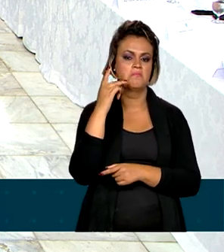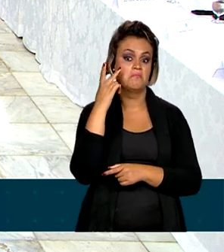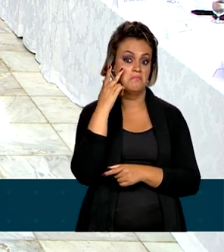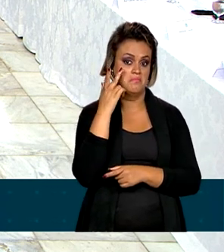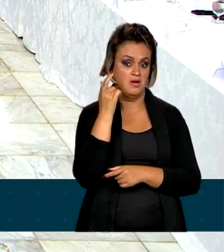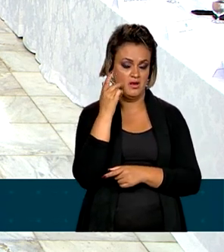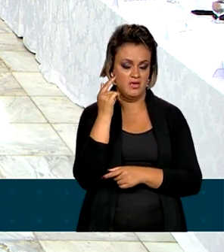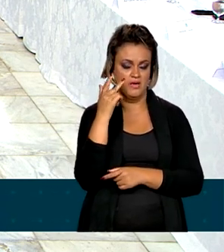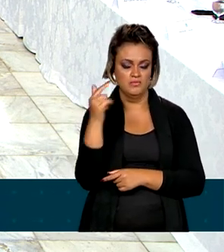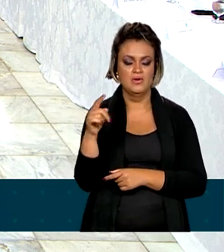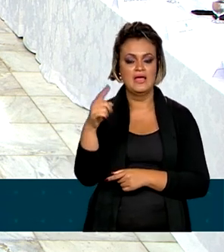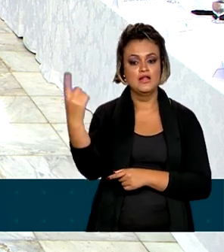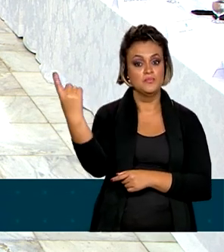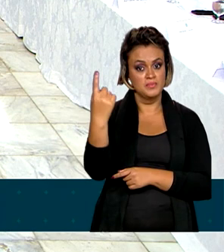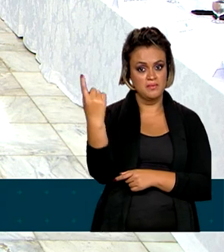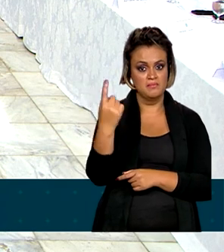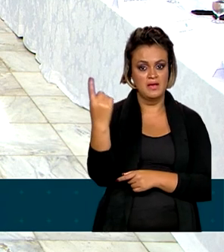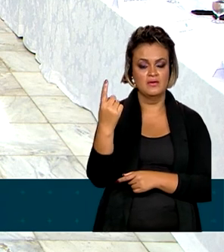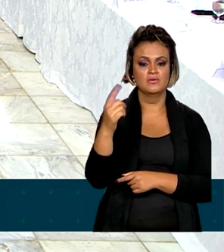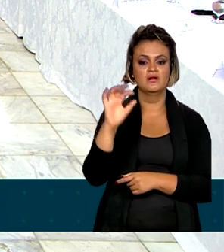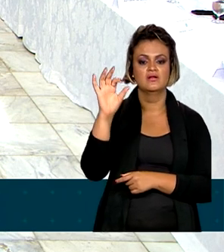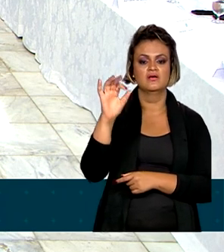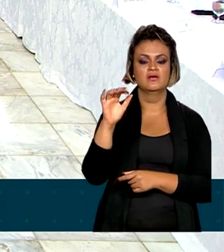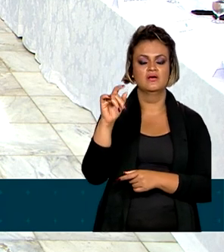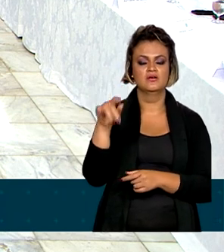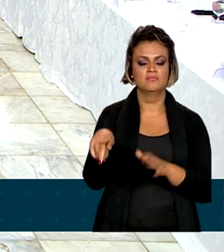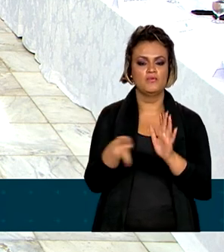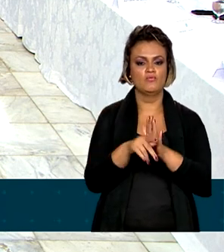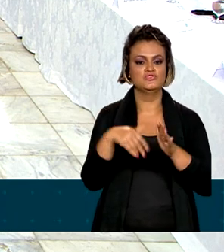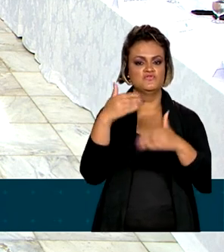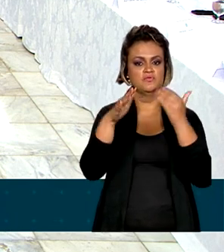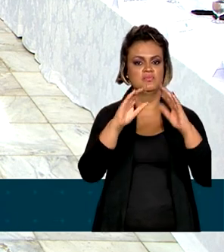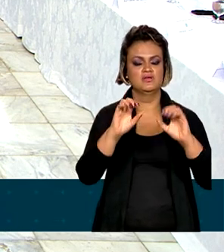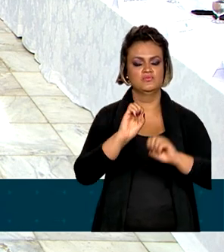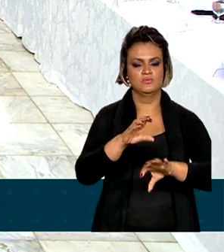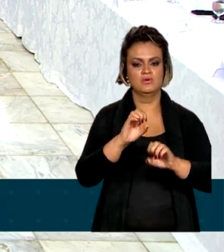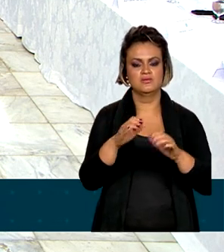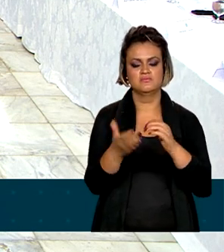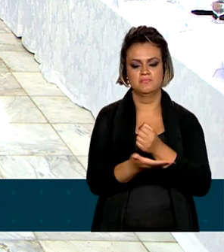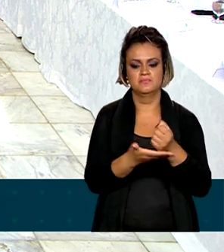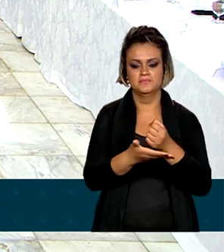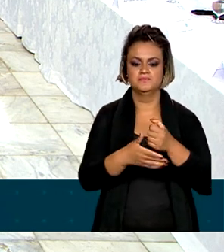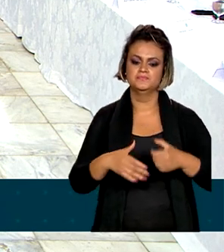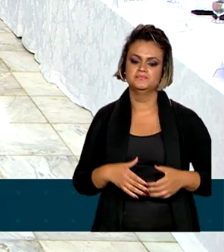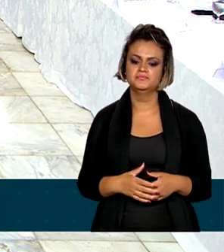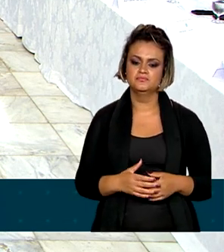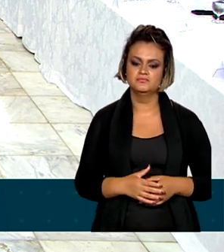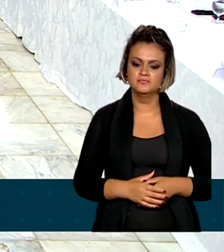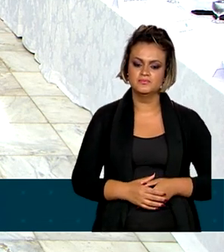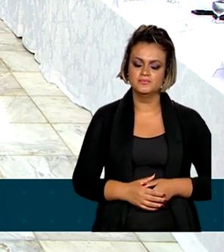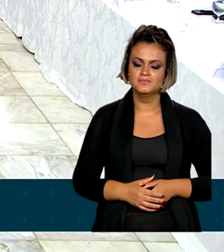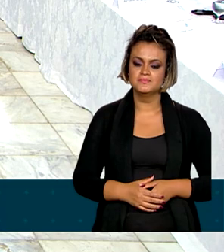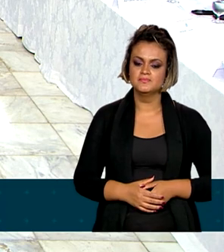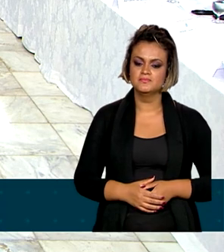município classificado em primeiro lugar no Índice de Desenvolvimento de Educação Básica.